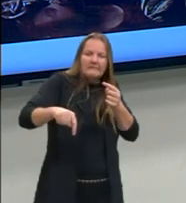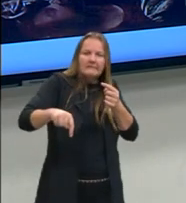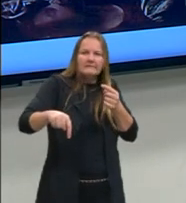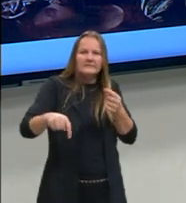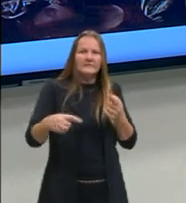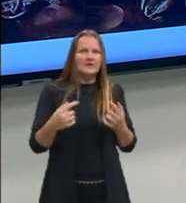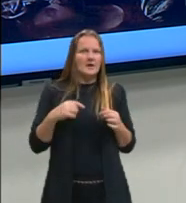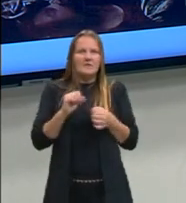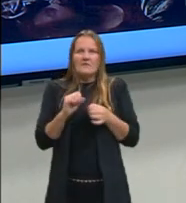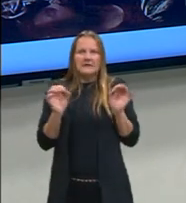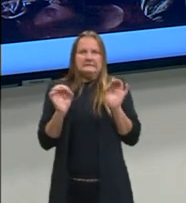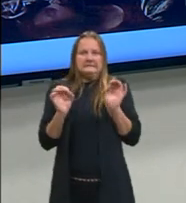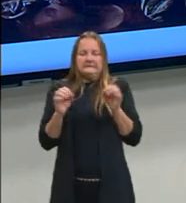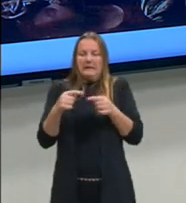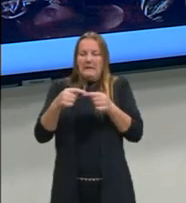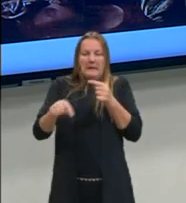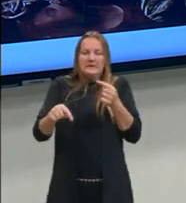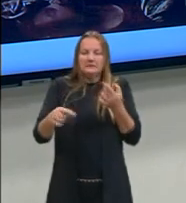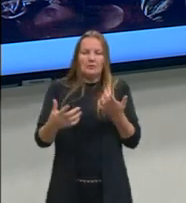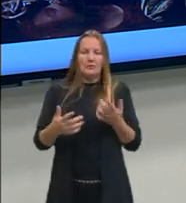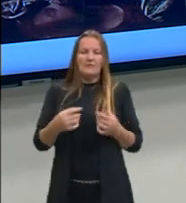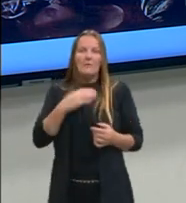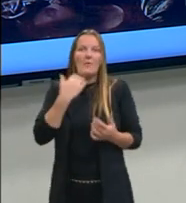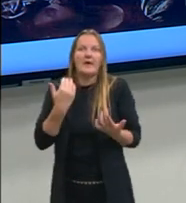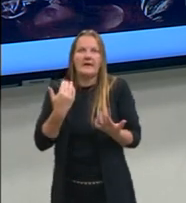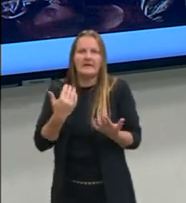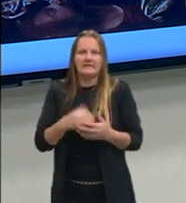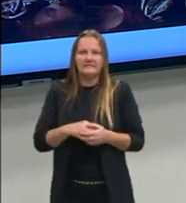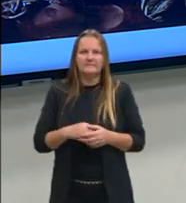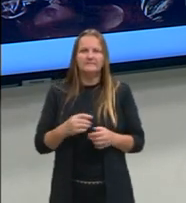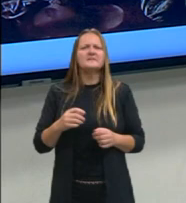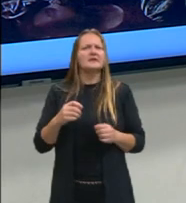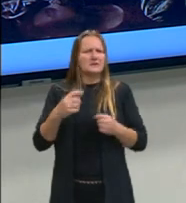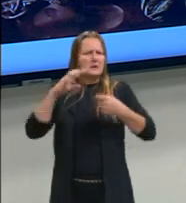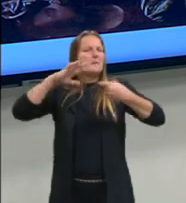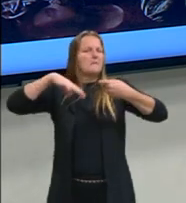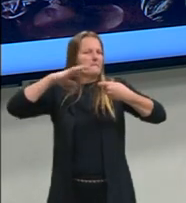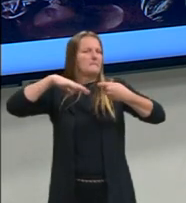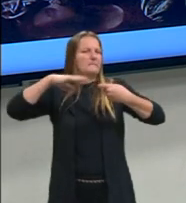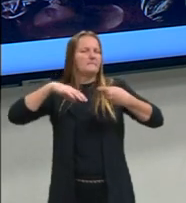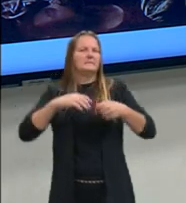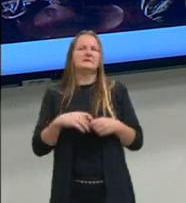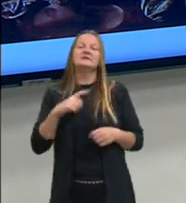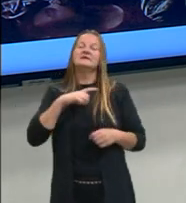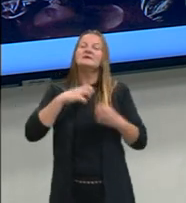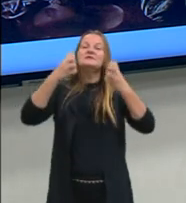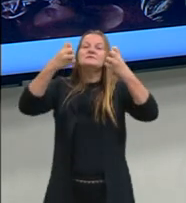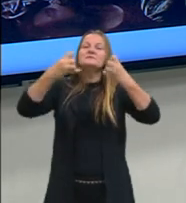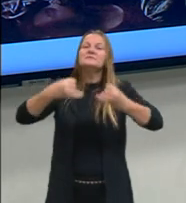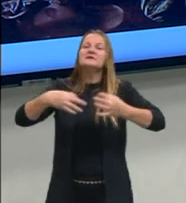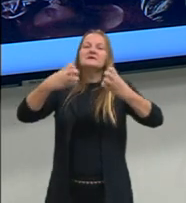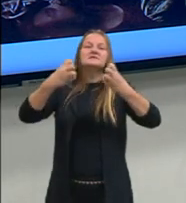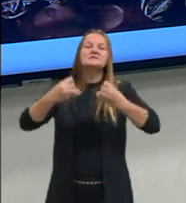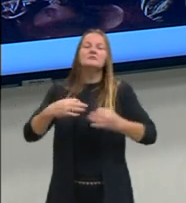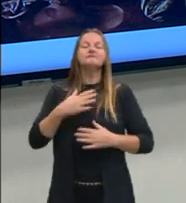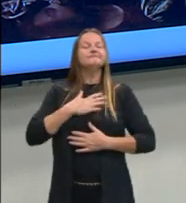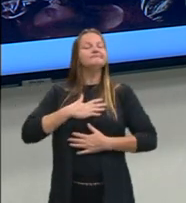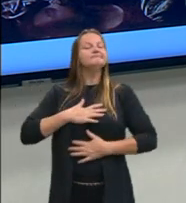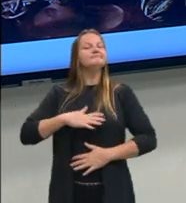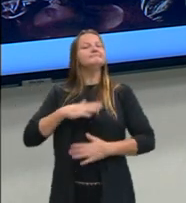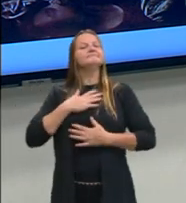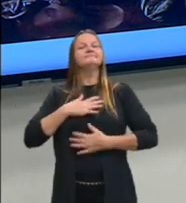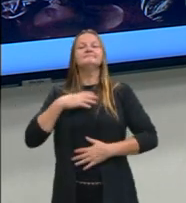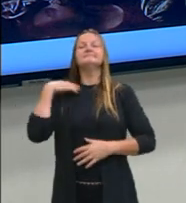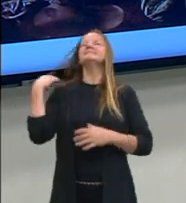o que a pessoa fazer era assim porque era assim então explicação mitológica ela era uma explicação muito tranquila né